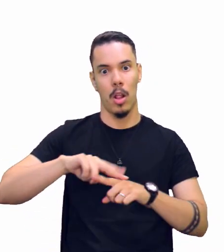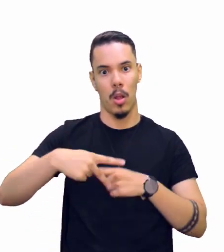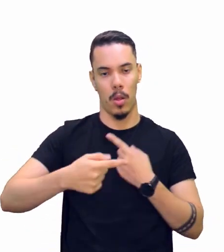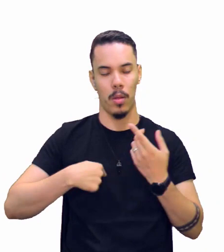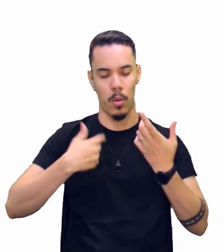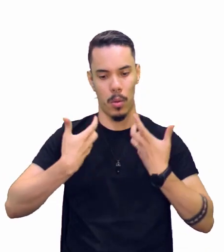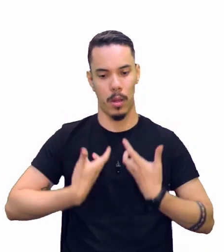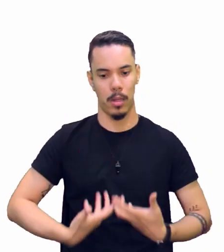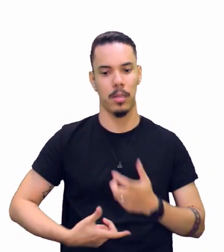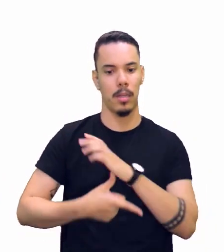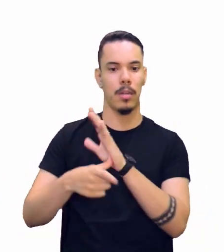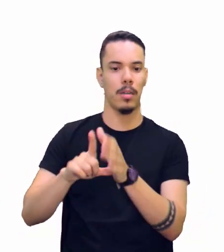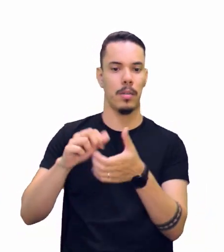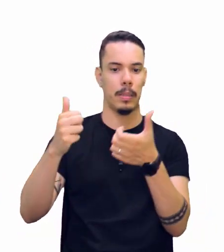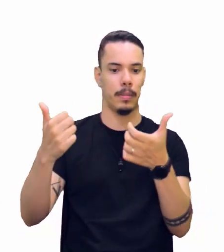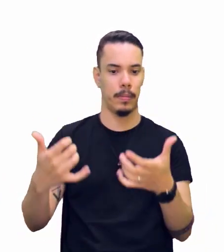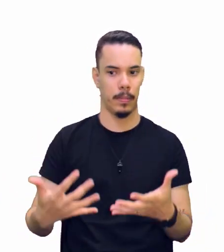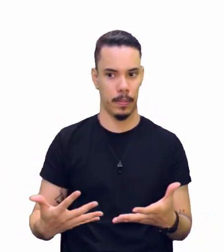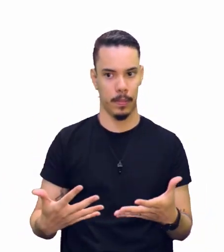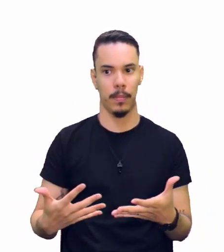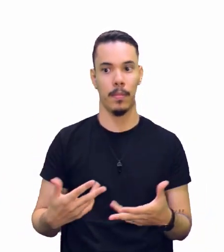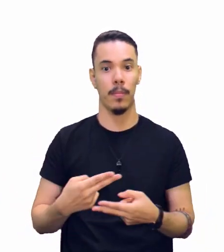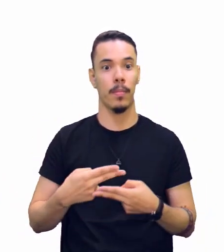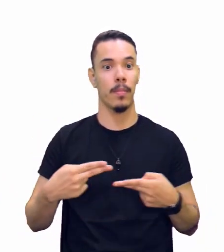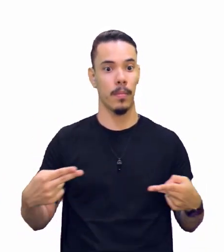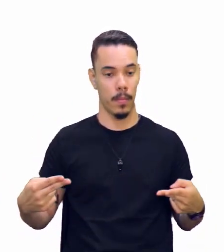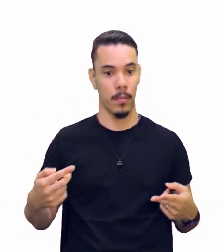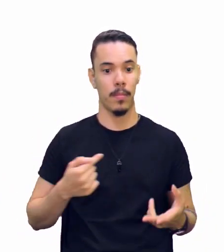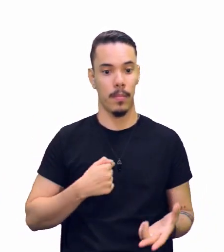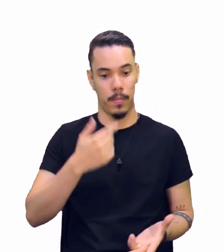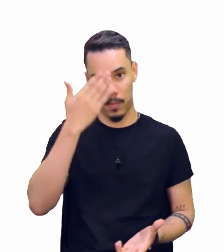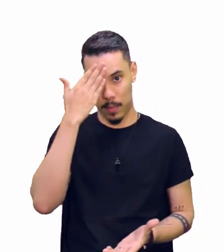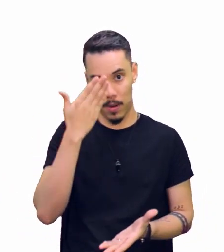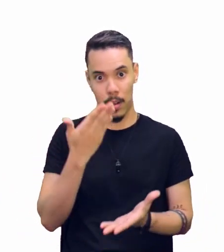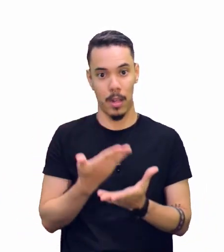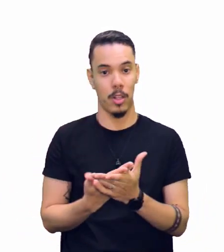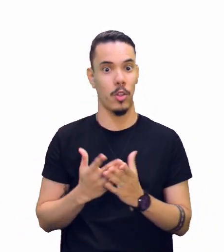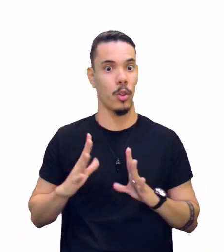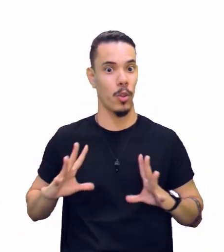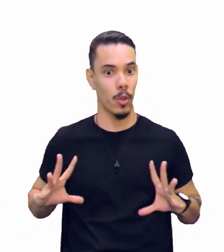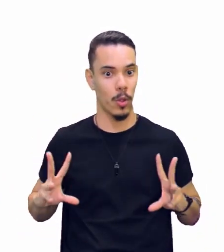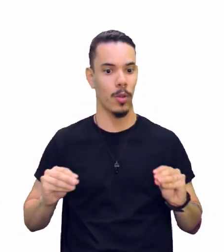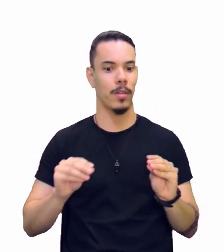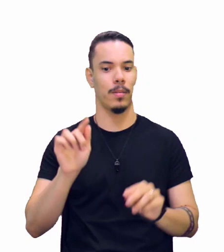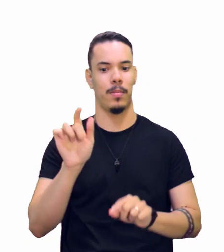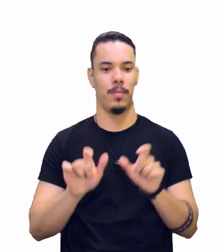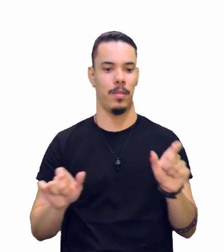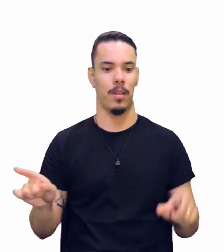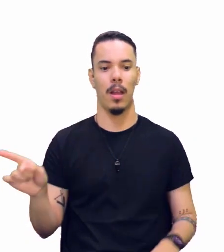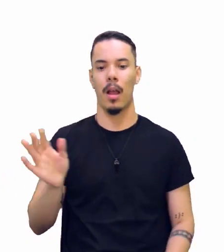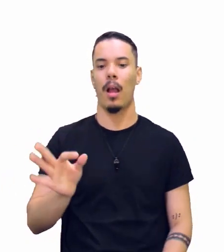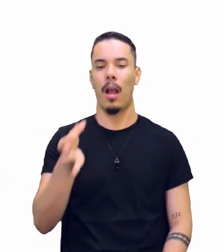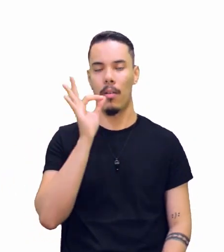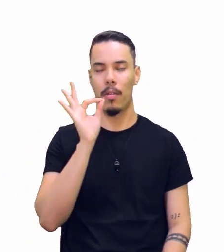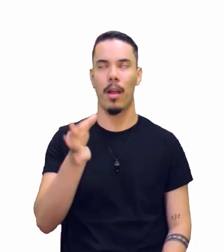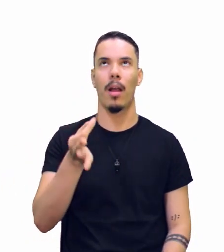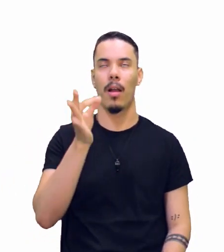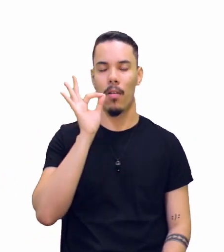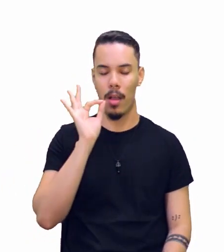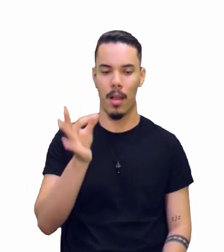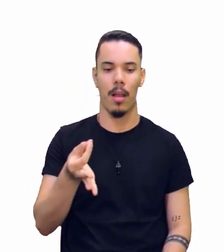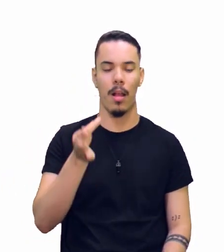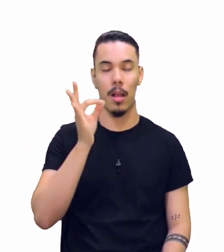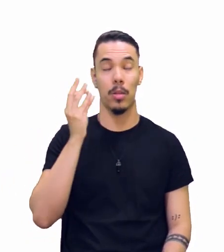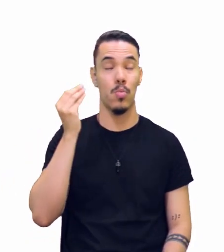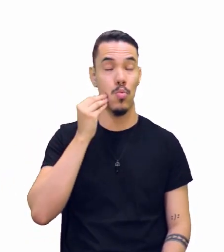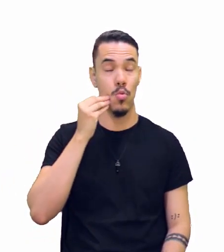cansada, como foi comentado lá. É uma coisa que acredito que isso acontece com todo mundo. Olha o tanto de café que essa pessoa está tomando para